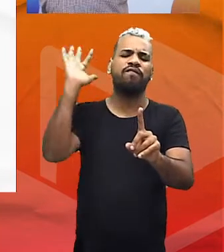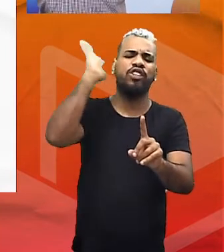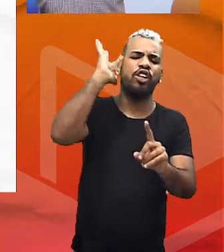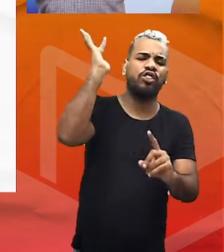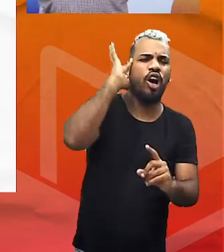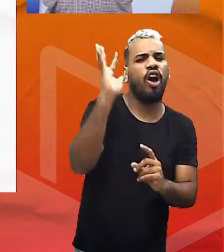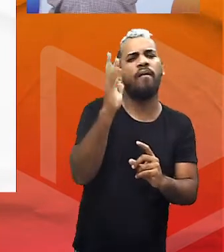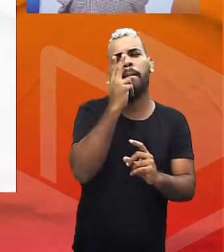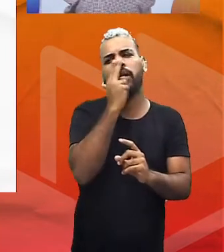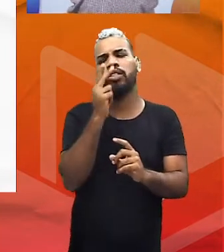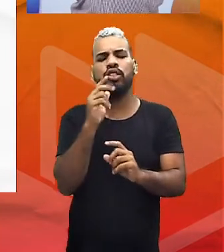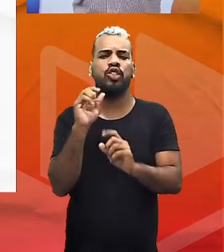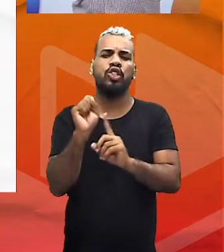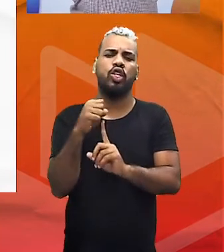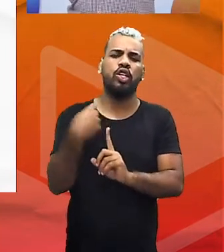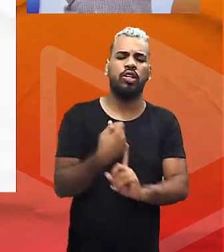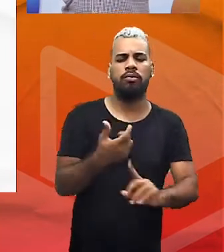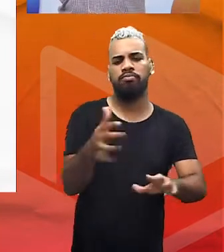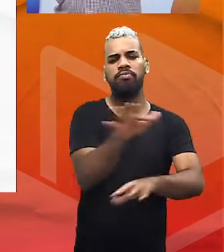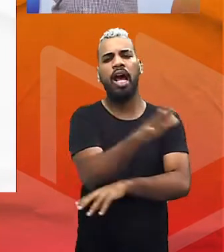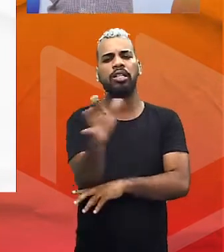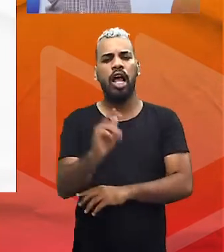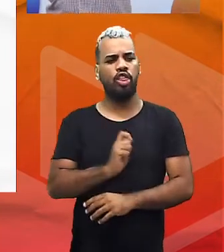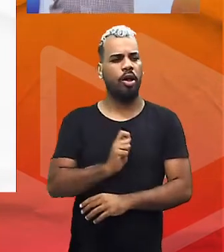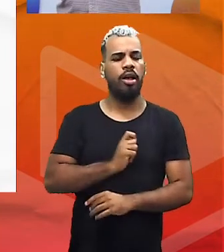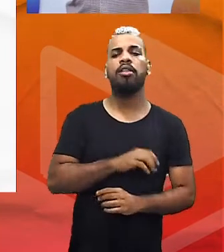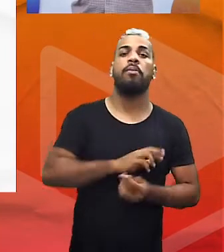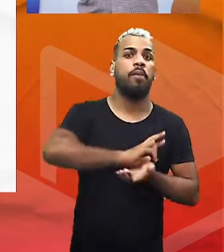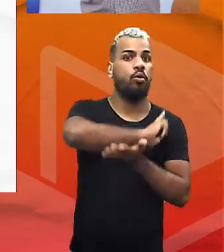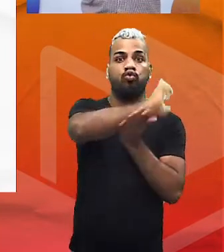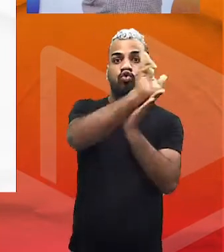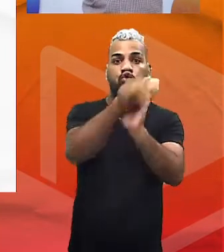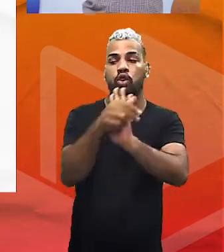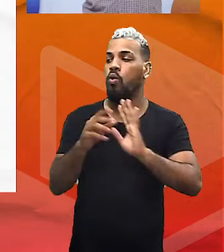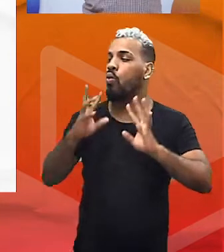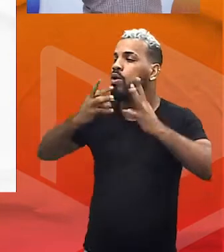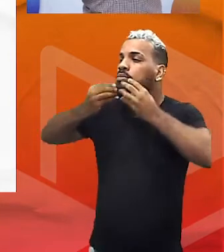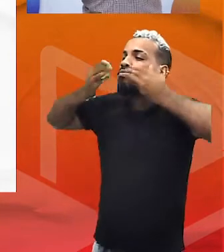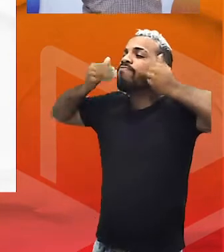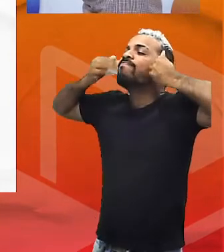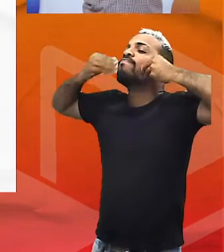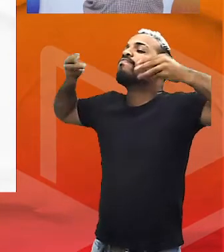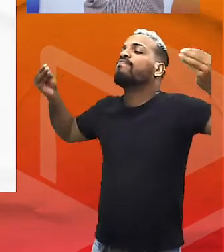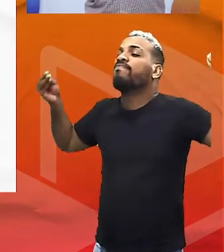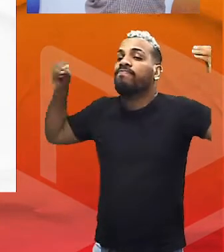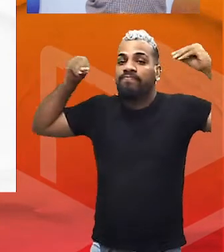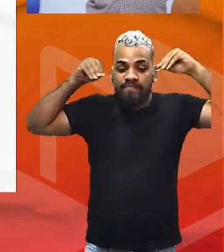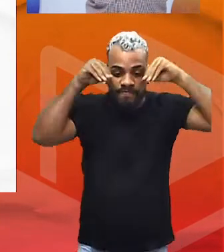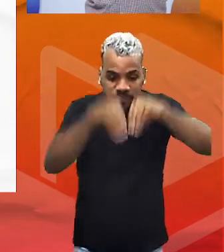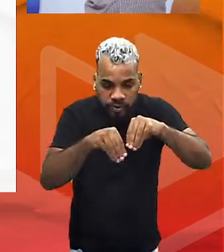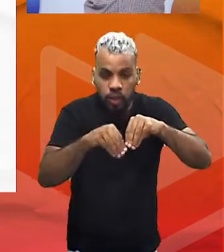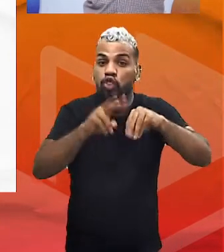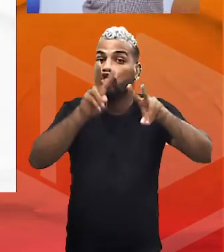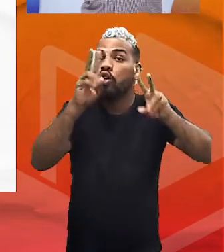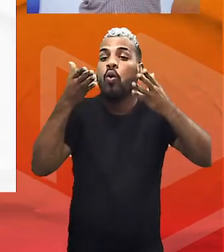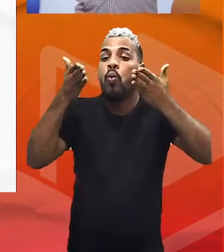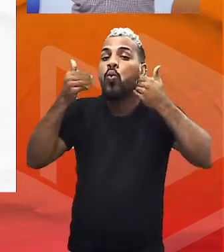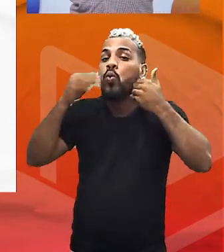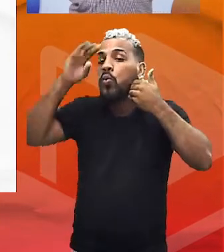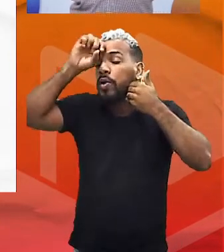filosófica, meio histórica, meio tudo. Quer dizer, o Mário pegou tudo que ele teve de conhecimento e colocou aí, conhecimento de Brasil,